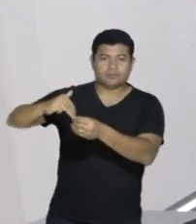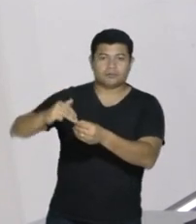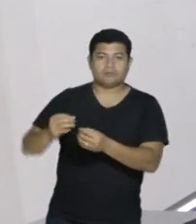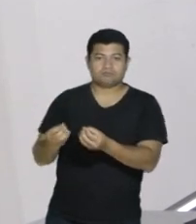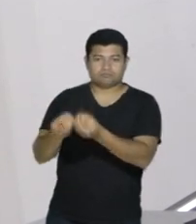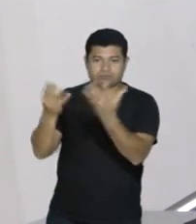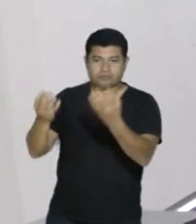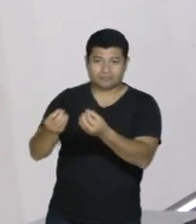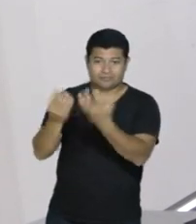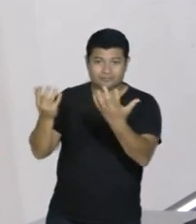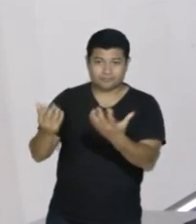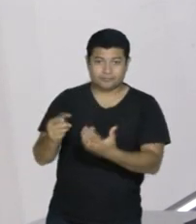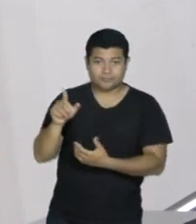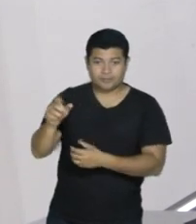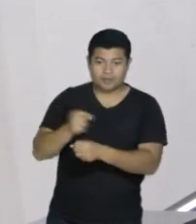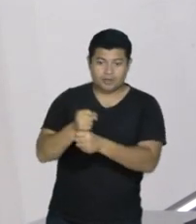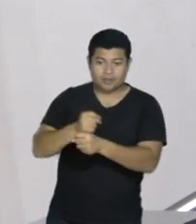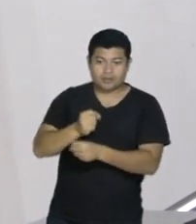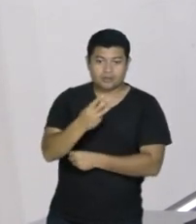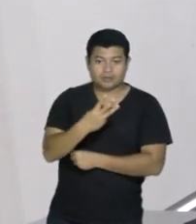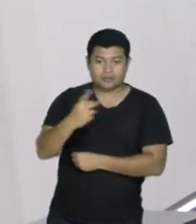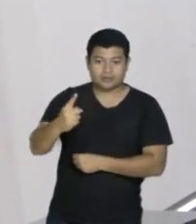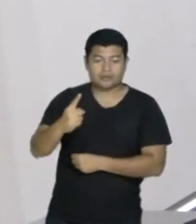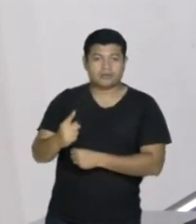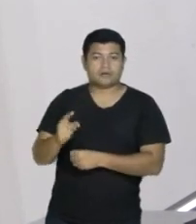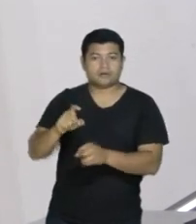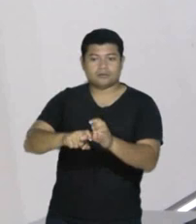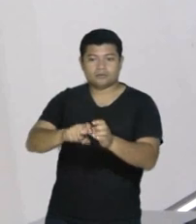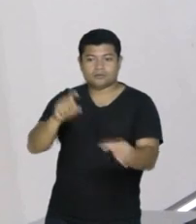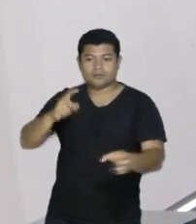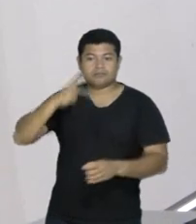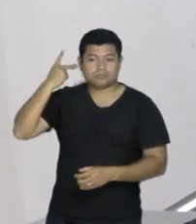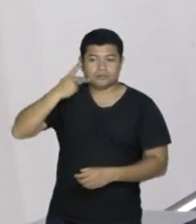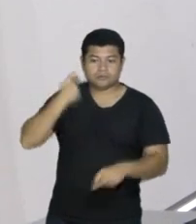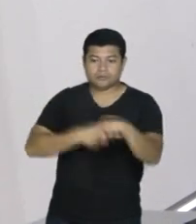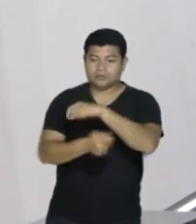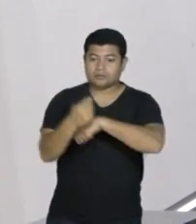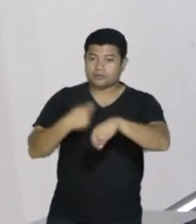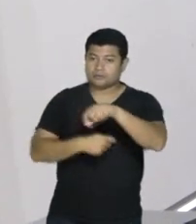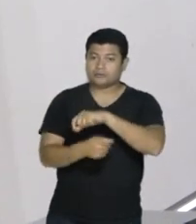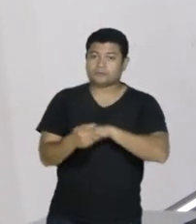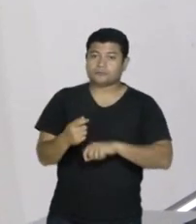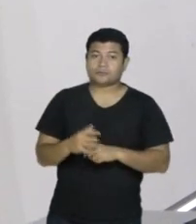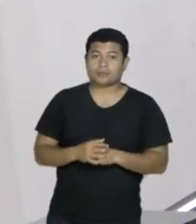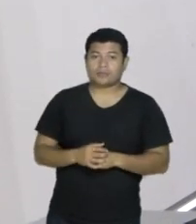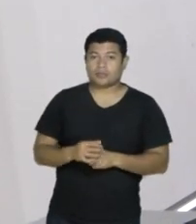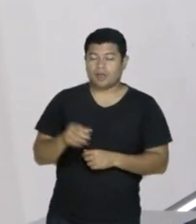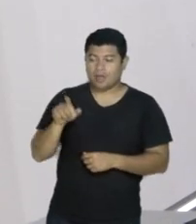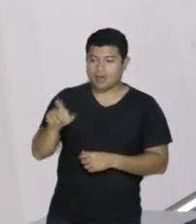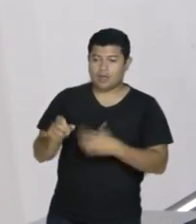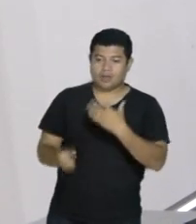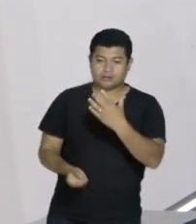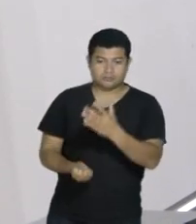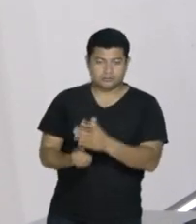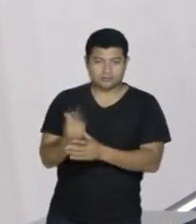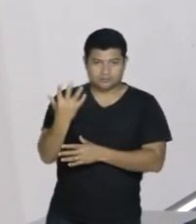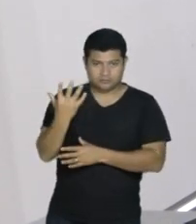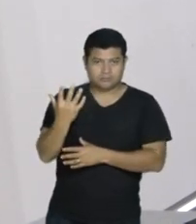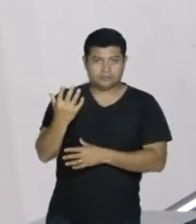pelos 31 anos de sua emancipação política administrativa o município que nasceu